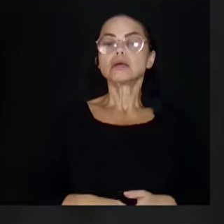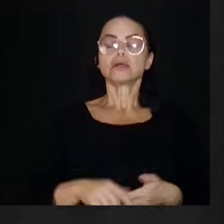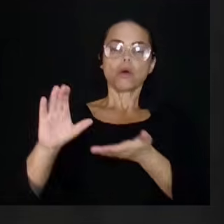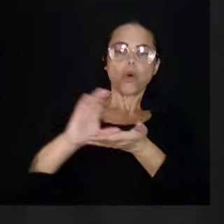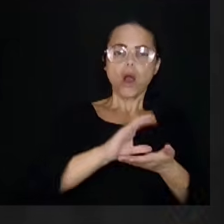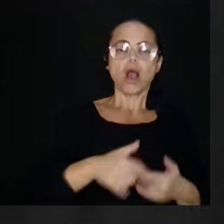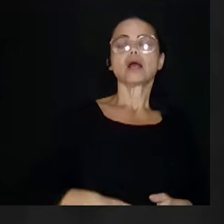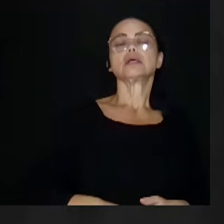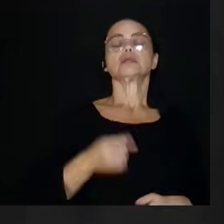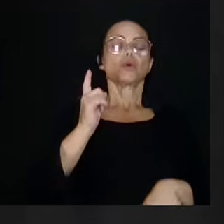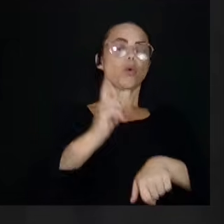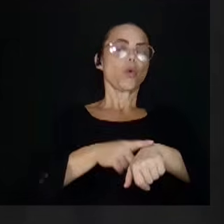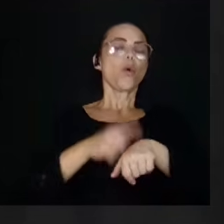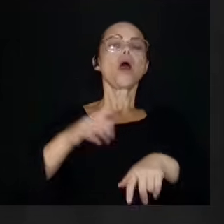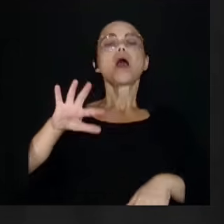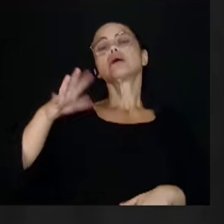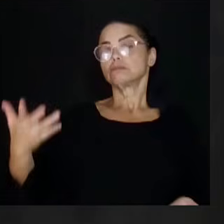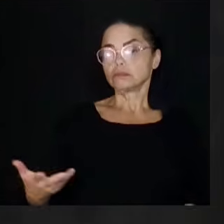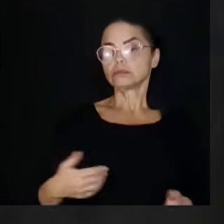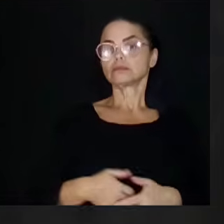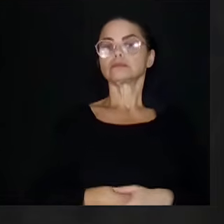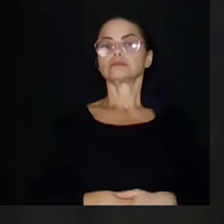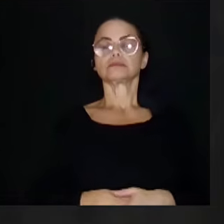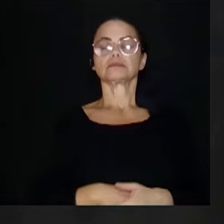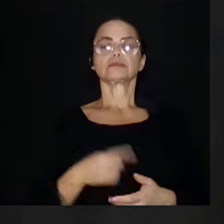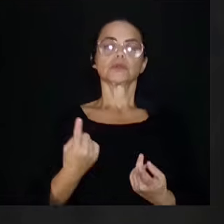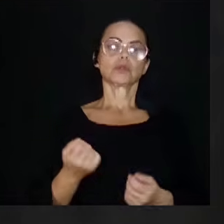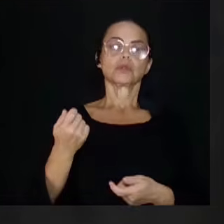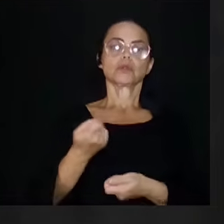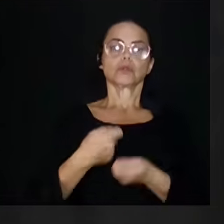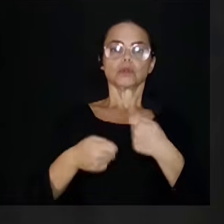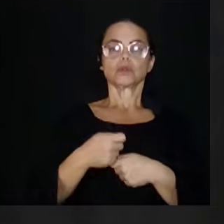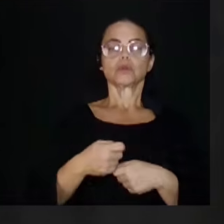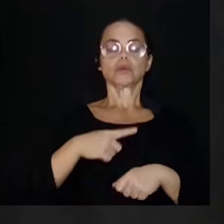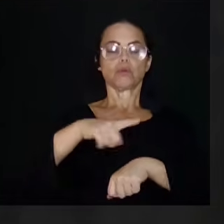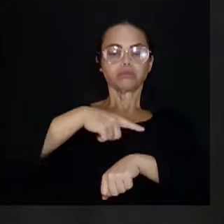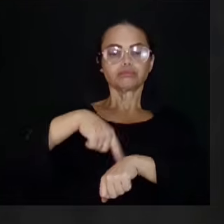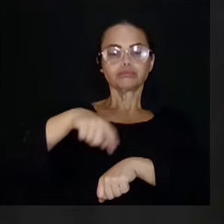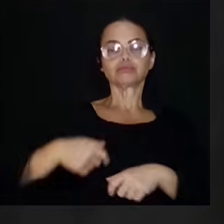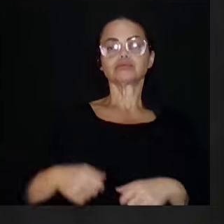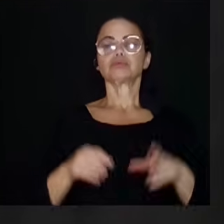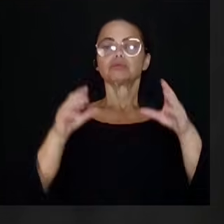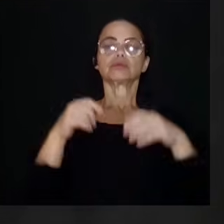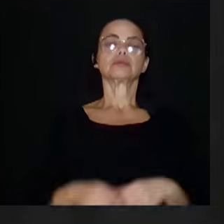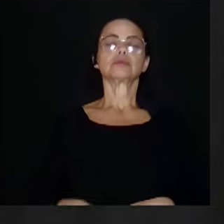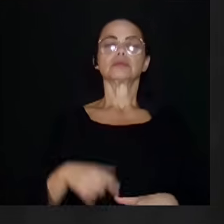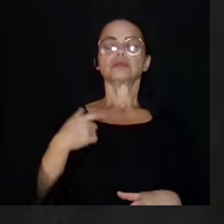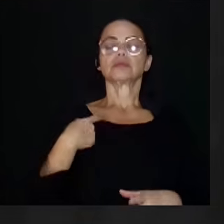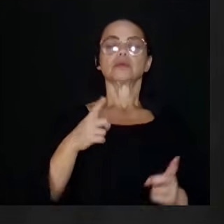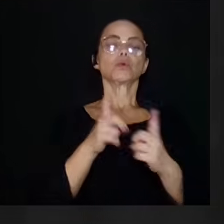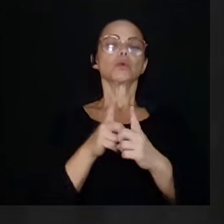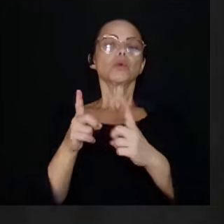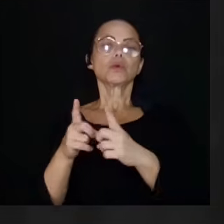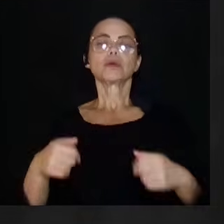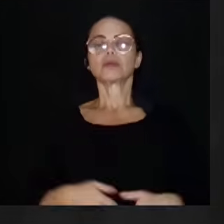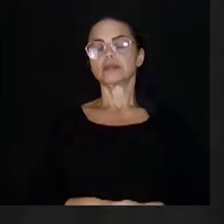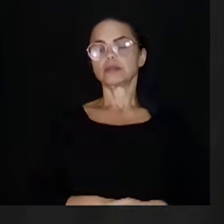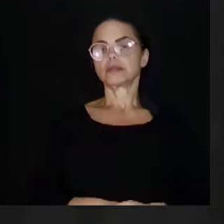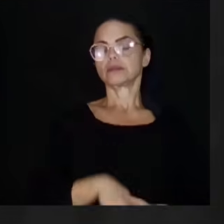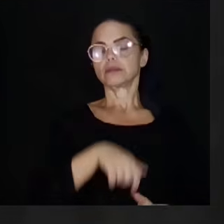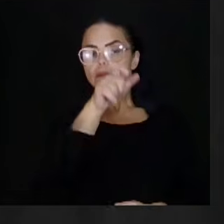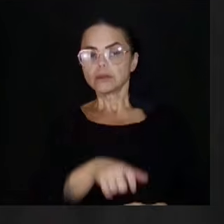fazer, né? Da quantidade de horas, do tempo de atendimento de uma